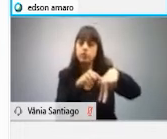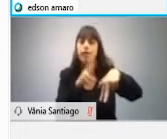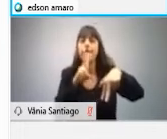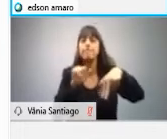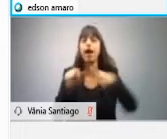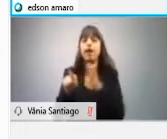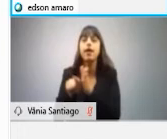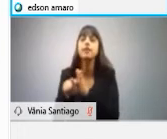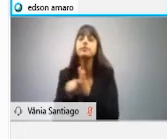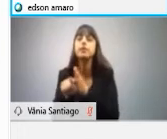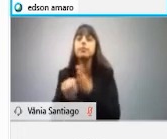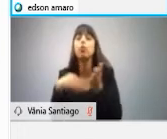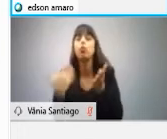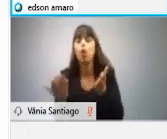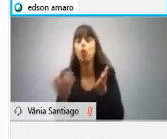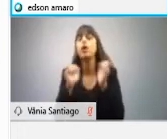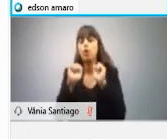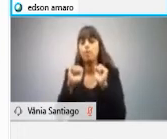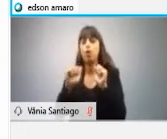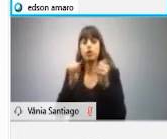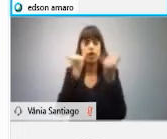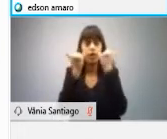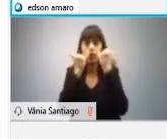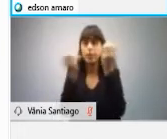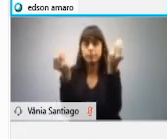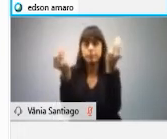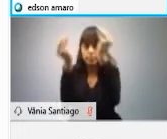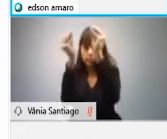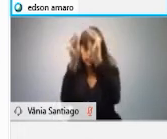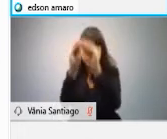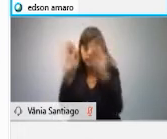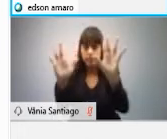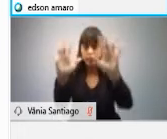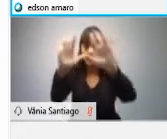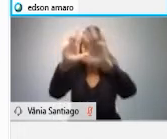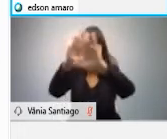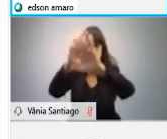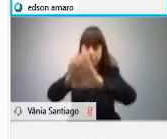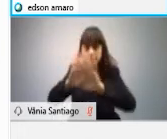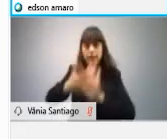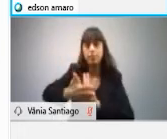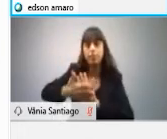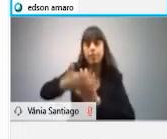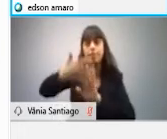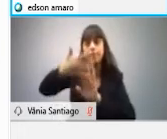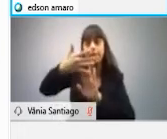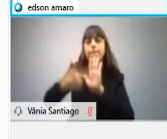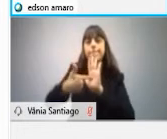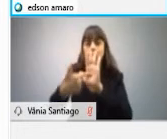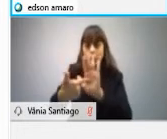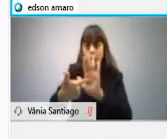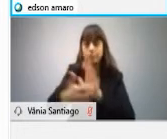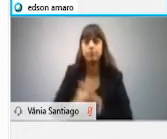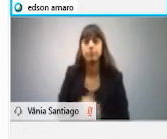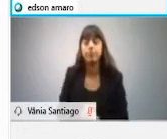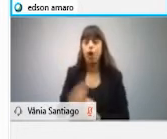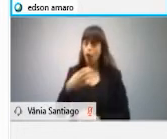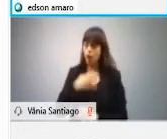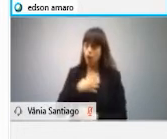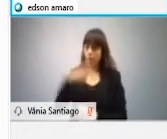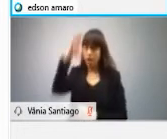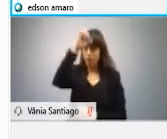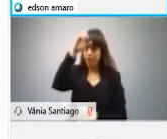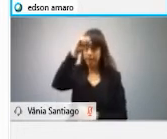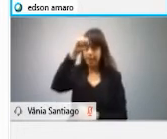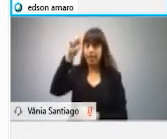eu posso utilizar uma série de informações, esse algoritmo aprende com essas informações. Essa forma de aprender é o segundo item, que a gente